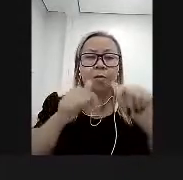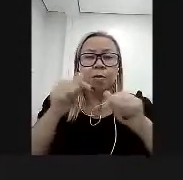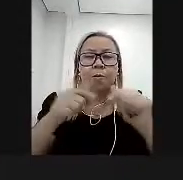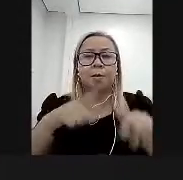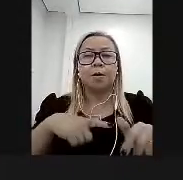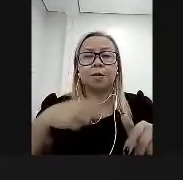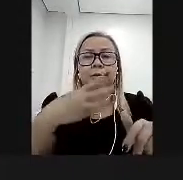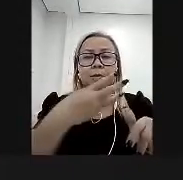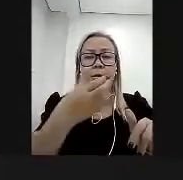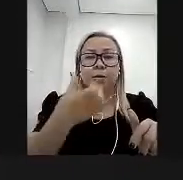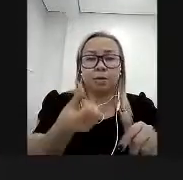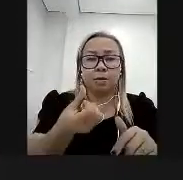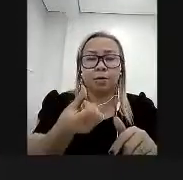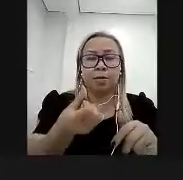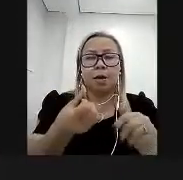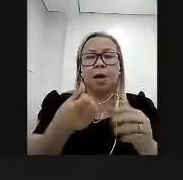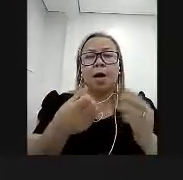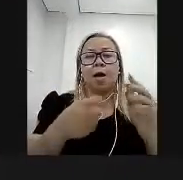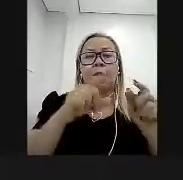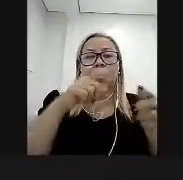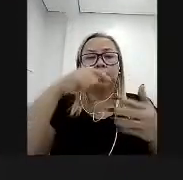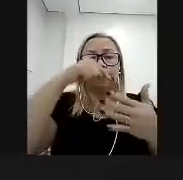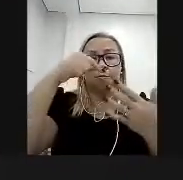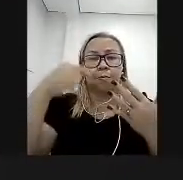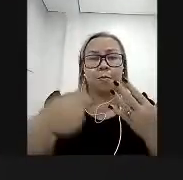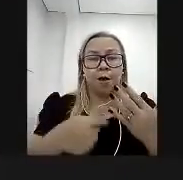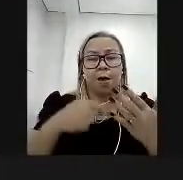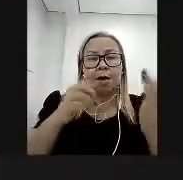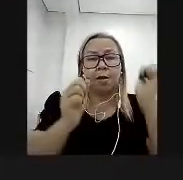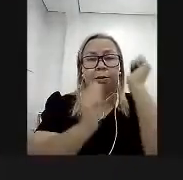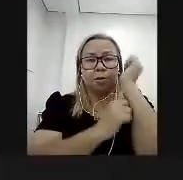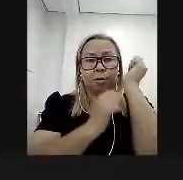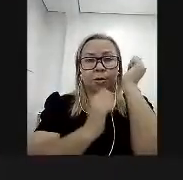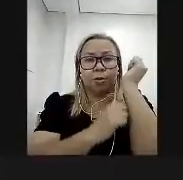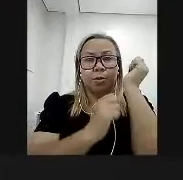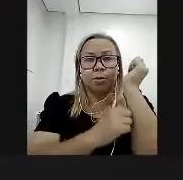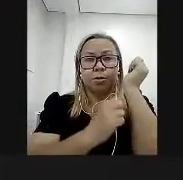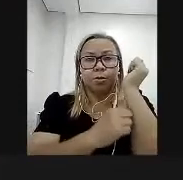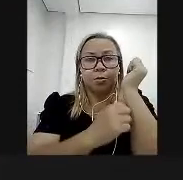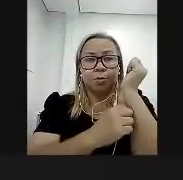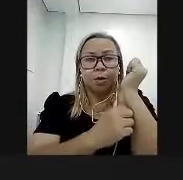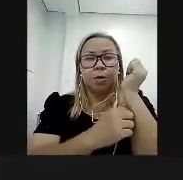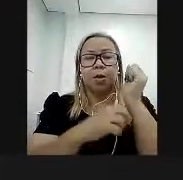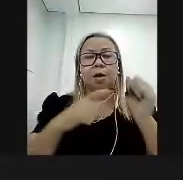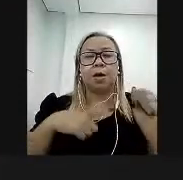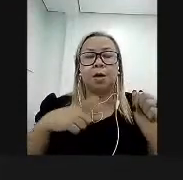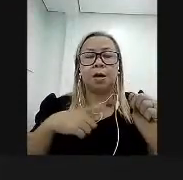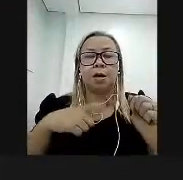de madeira revestidas por uma película espelhada, que